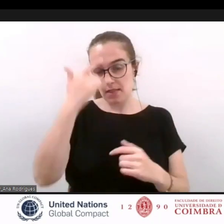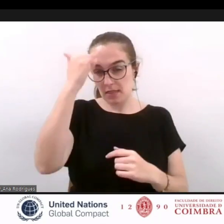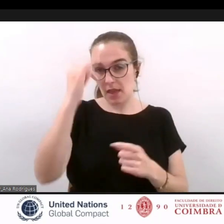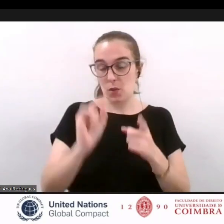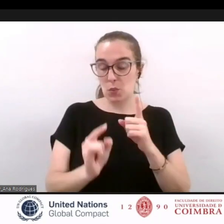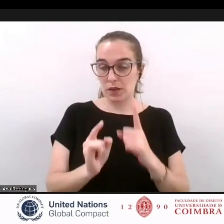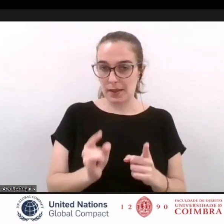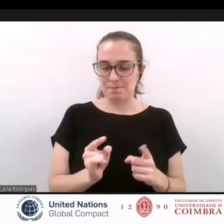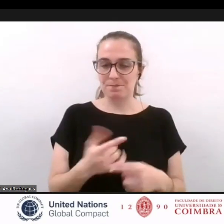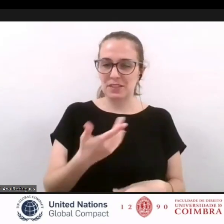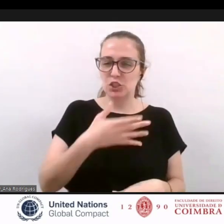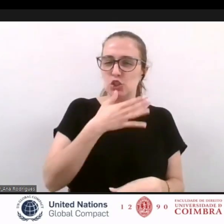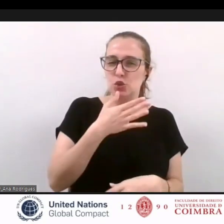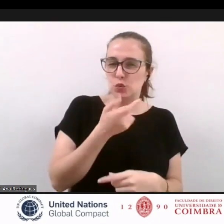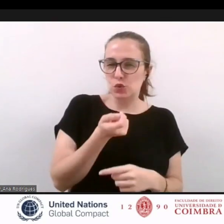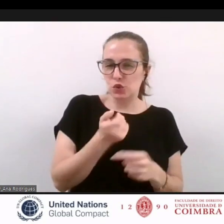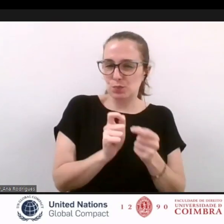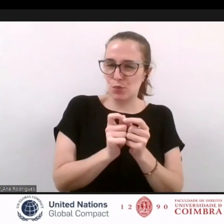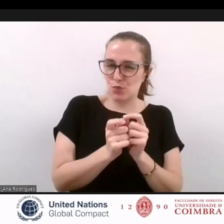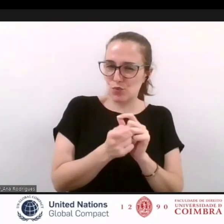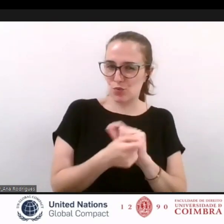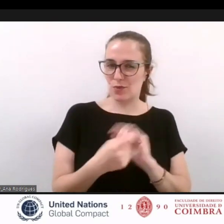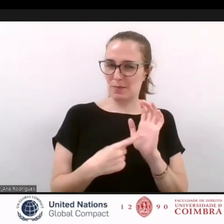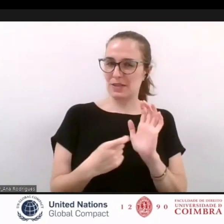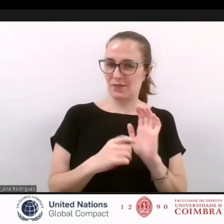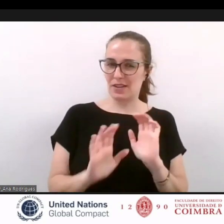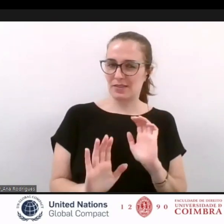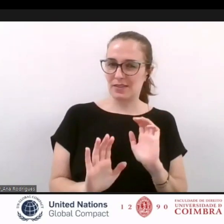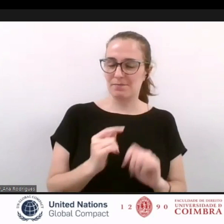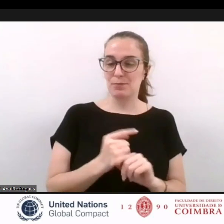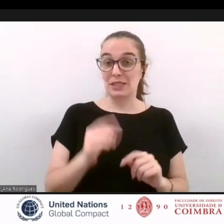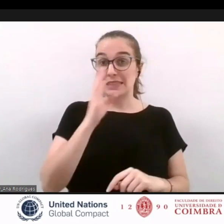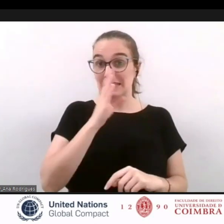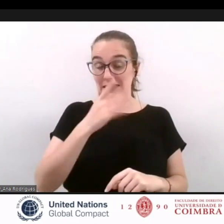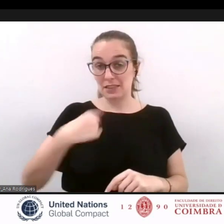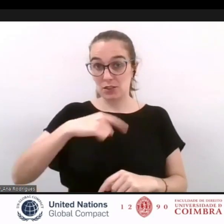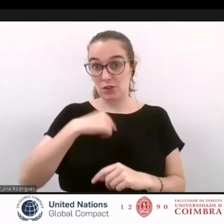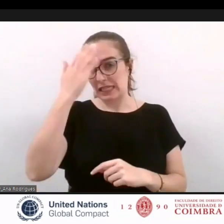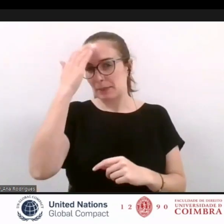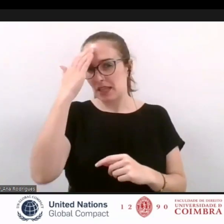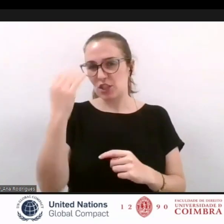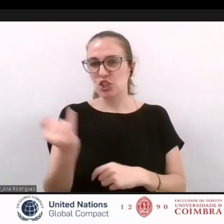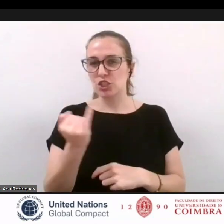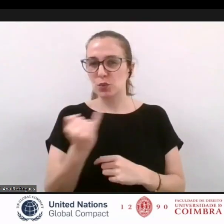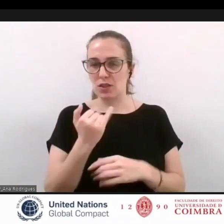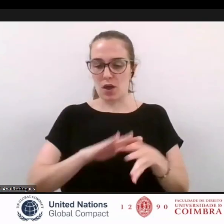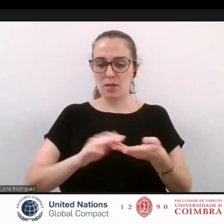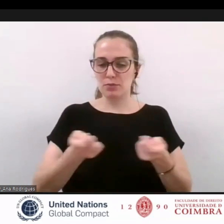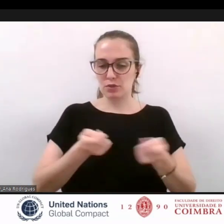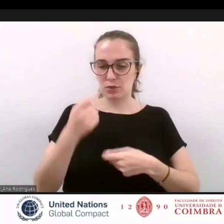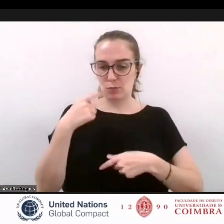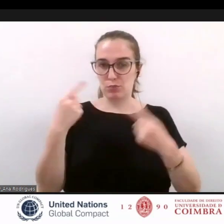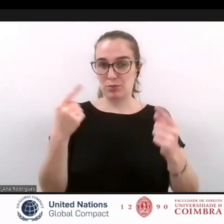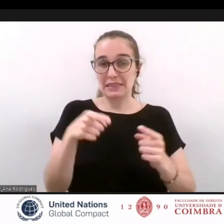mudança de discurso também. Achamos que o fortalecimento da capacidade institucional da administração pública